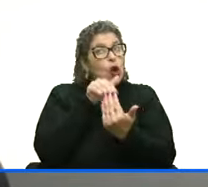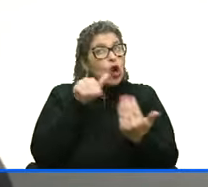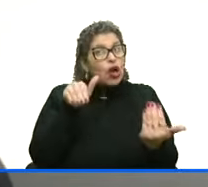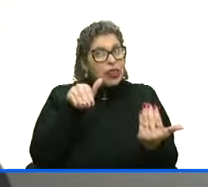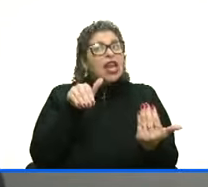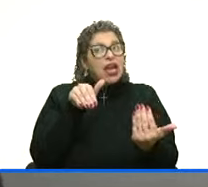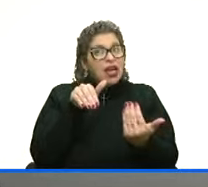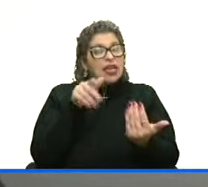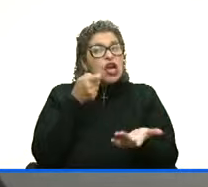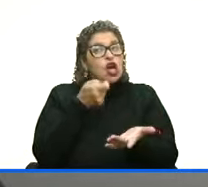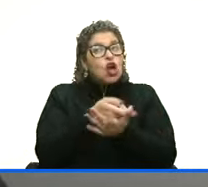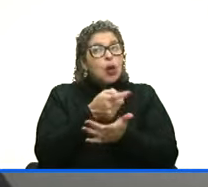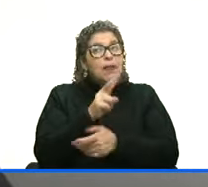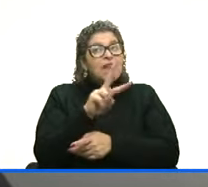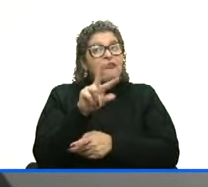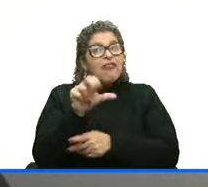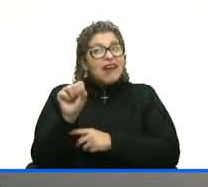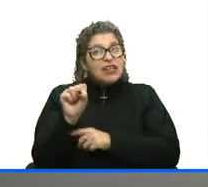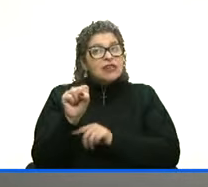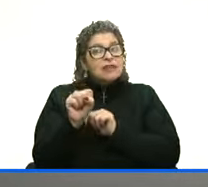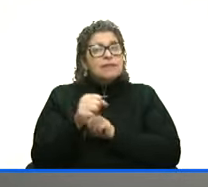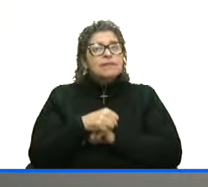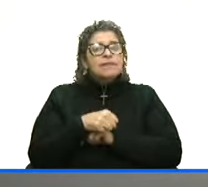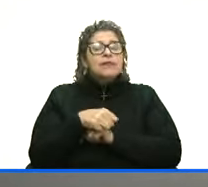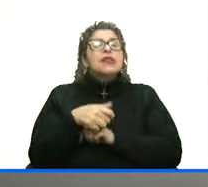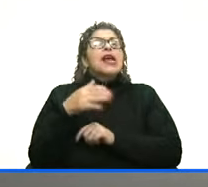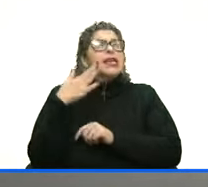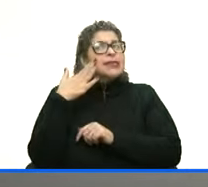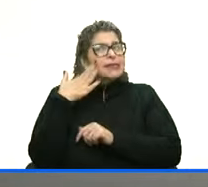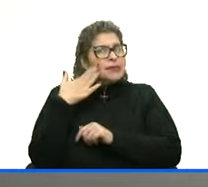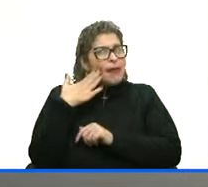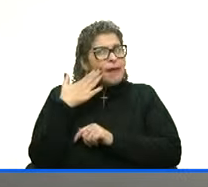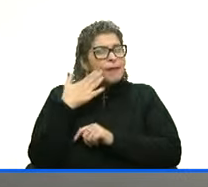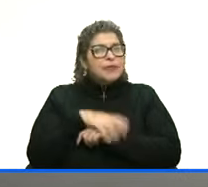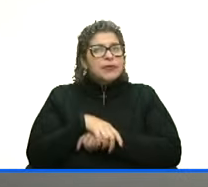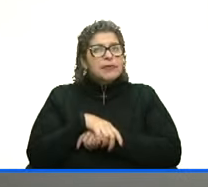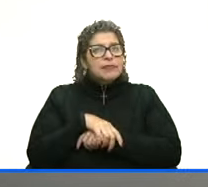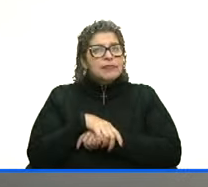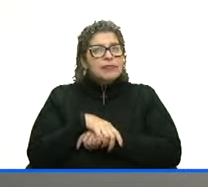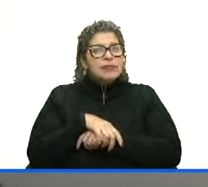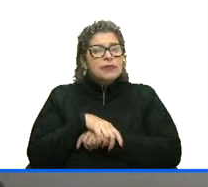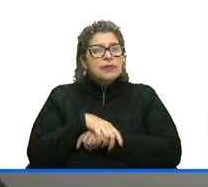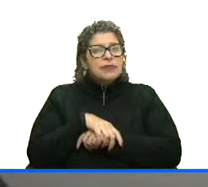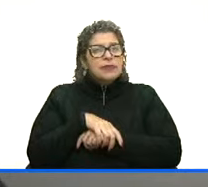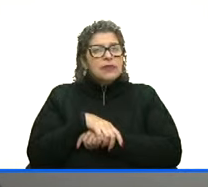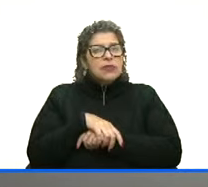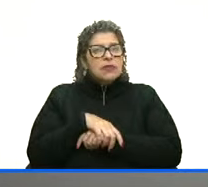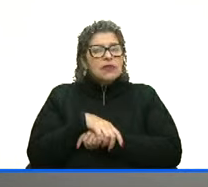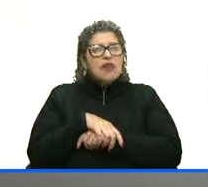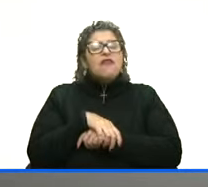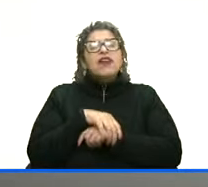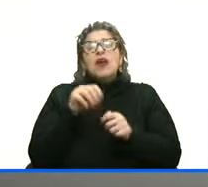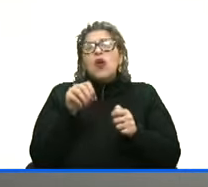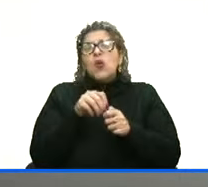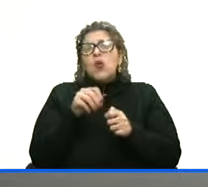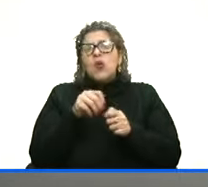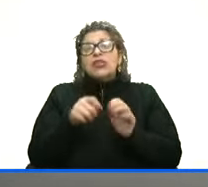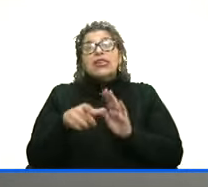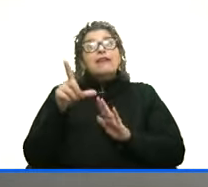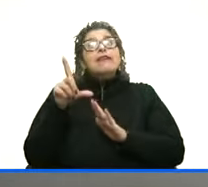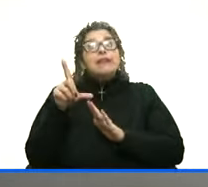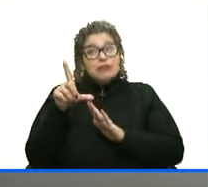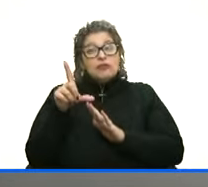a isso, em princípio, entende que seriam necessárias muitas outras ações